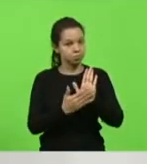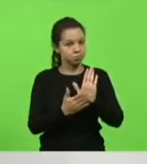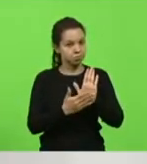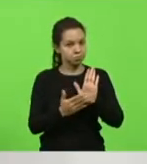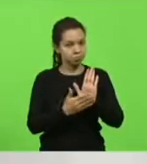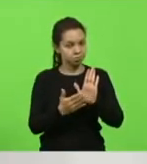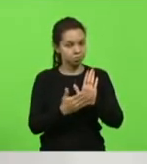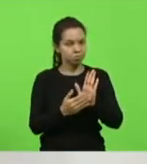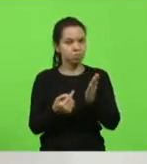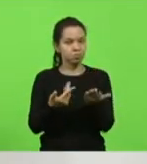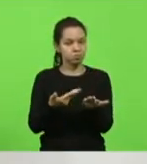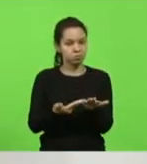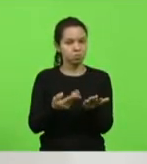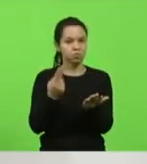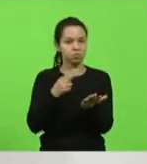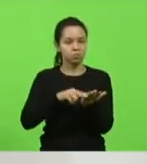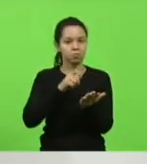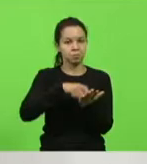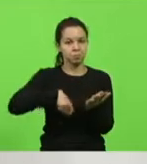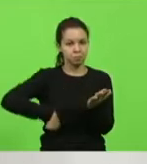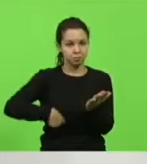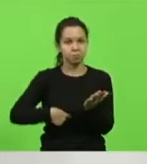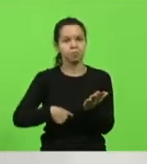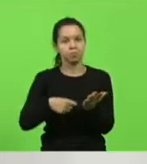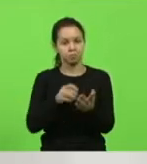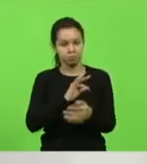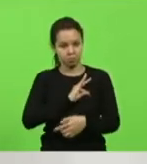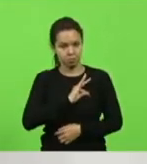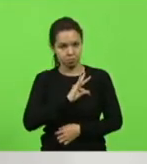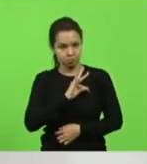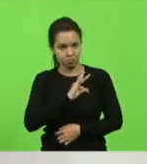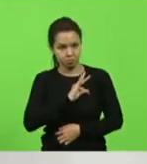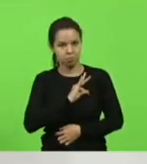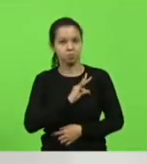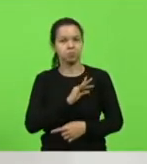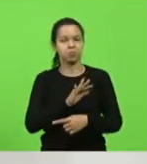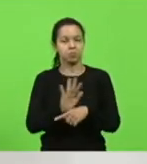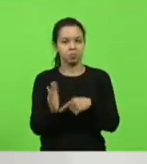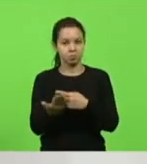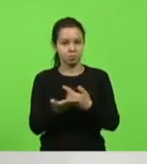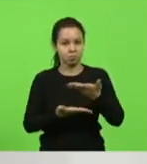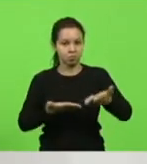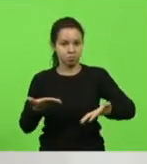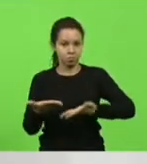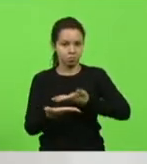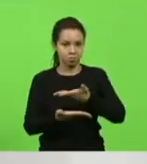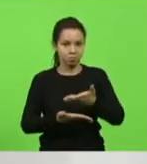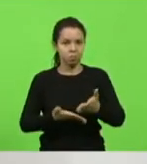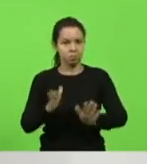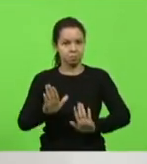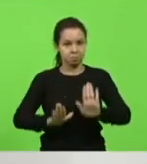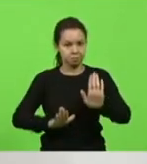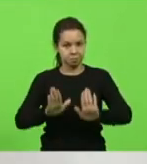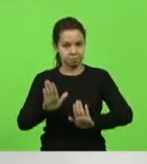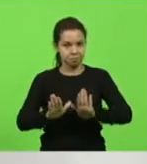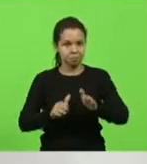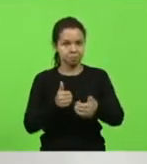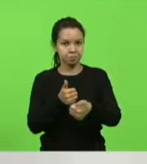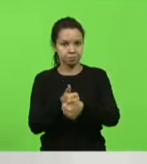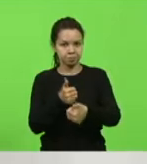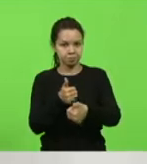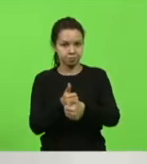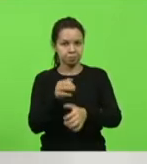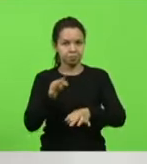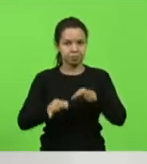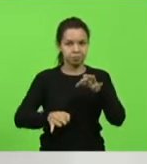para realização de contratações compartilhadas entre as instituições tribunal de justiça Tribunal